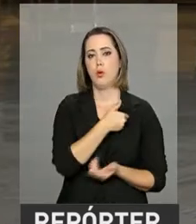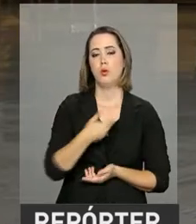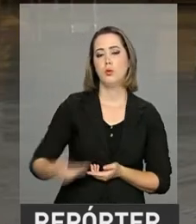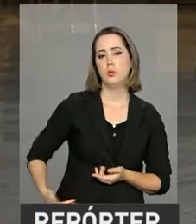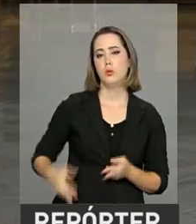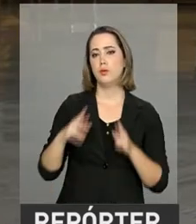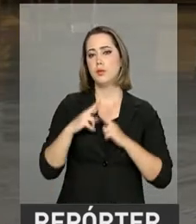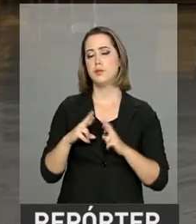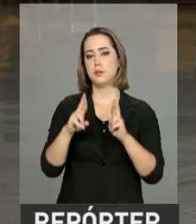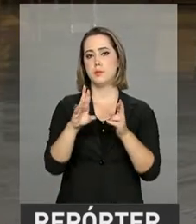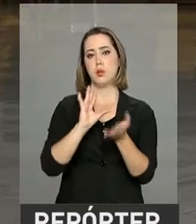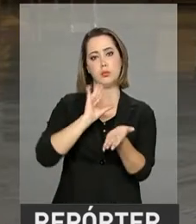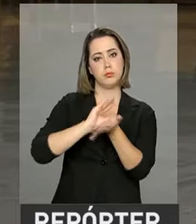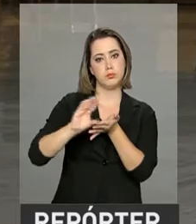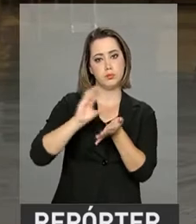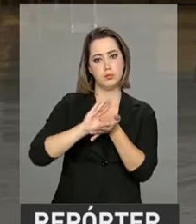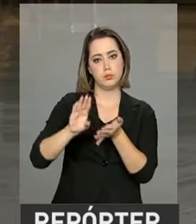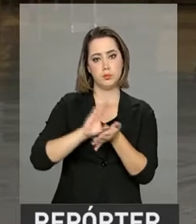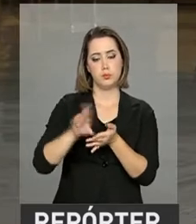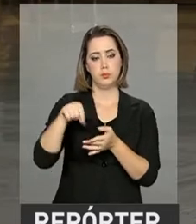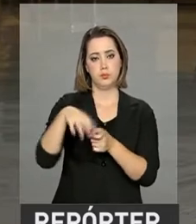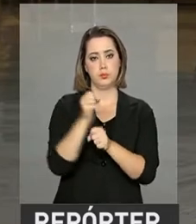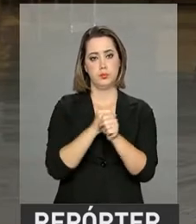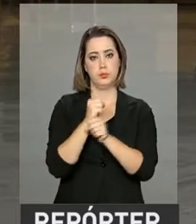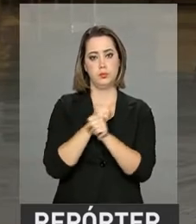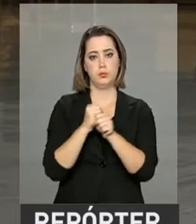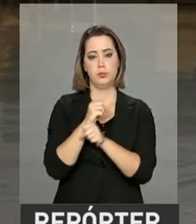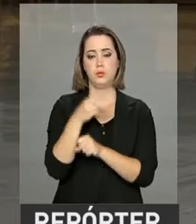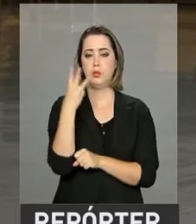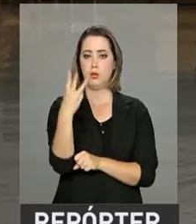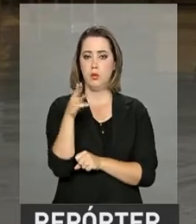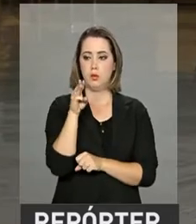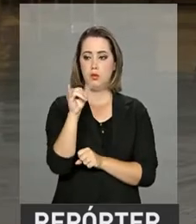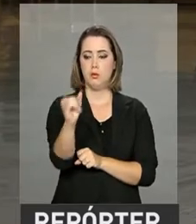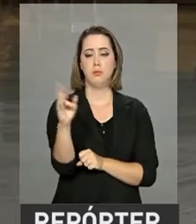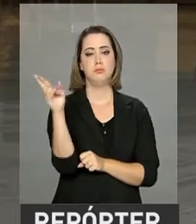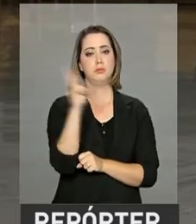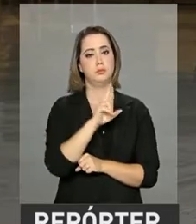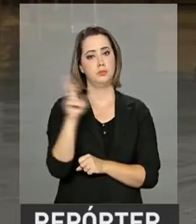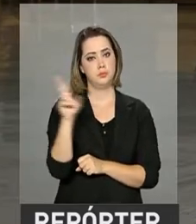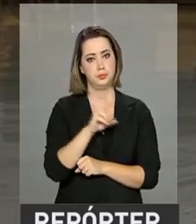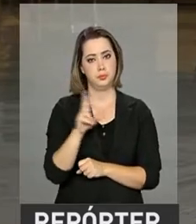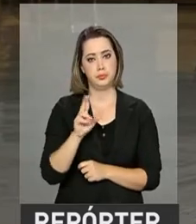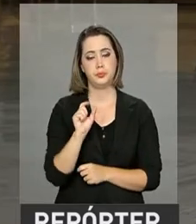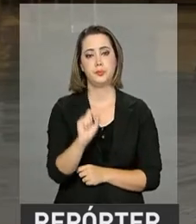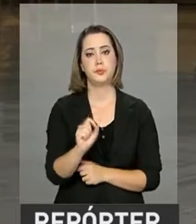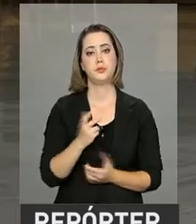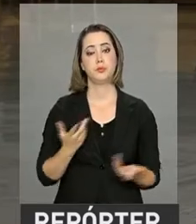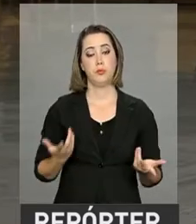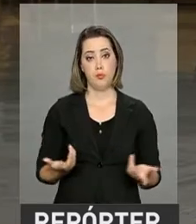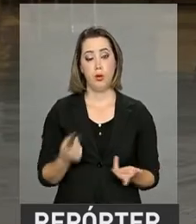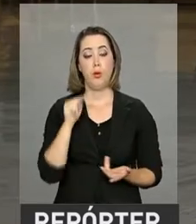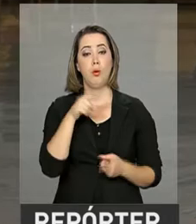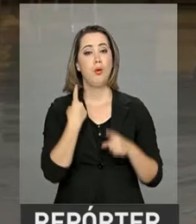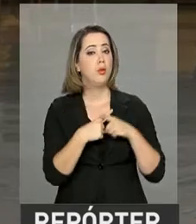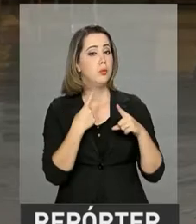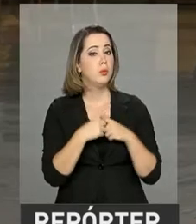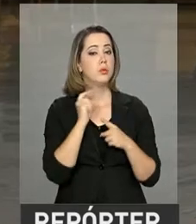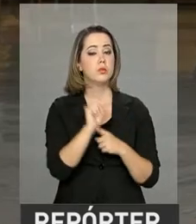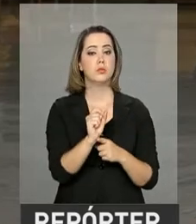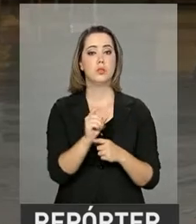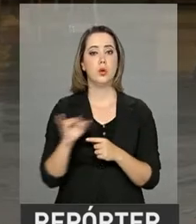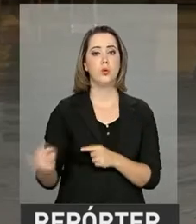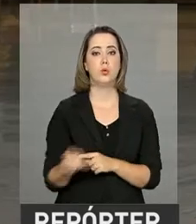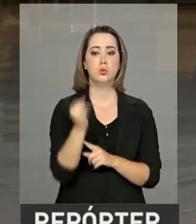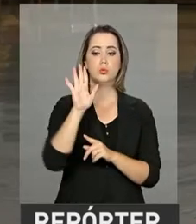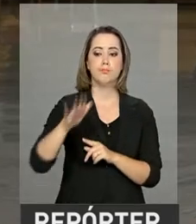espera injetar na economia brasileira neste ano 3 bilhões e 700 milhões de reais. Isso porque, com